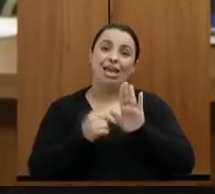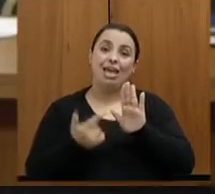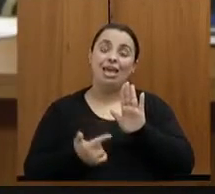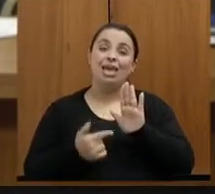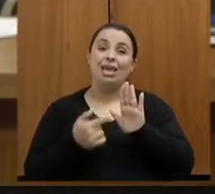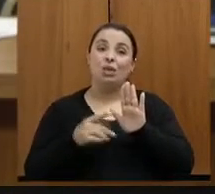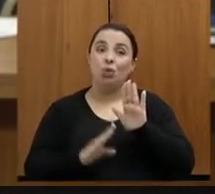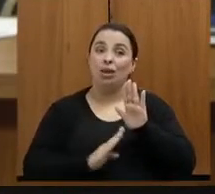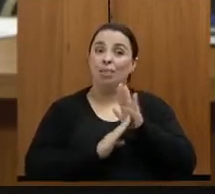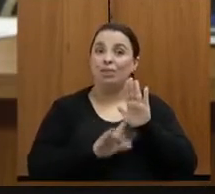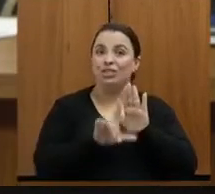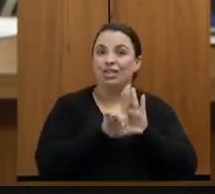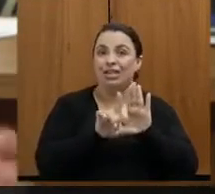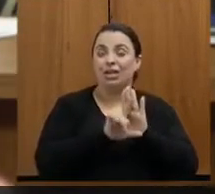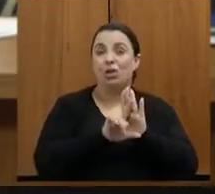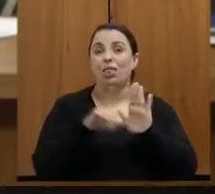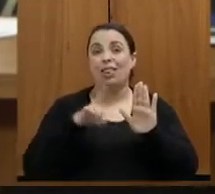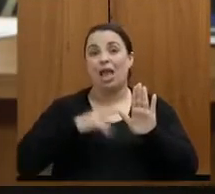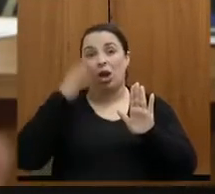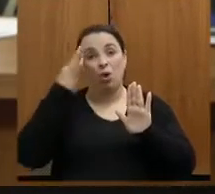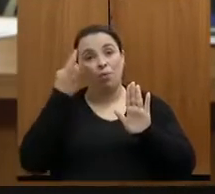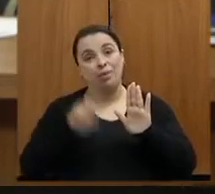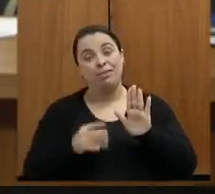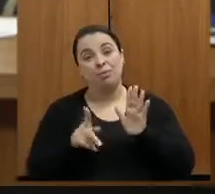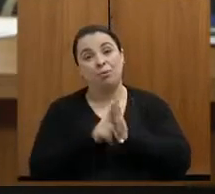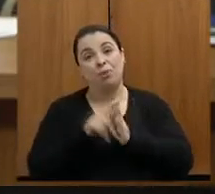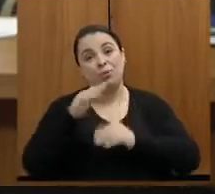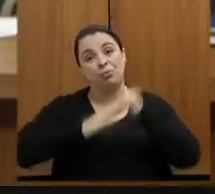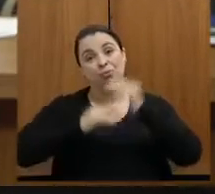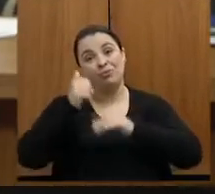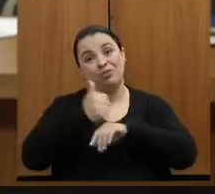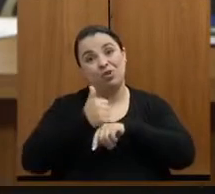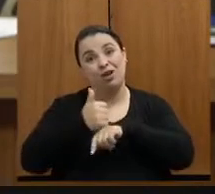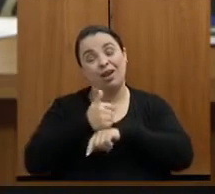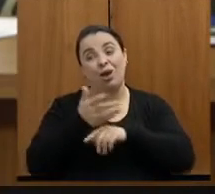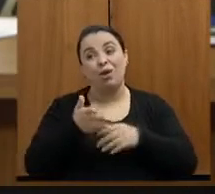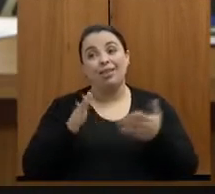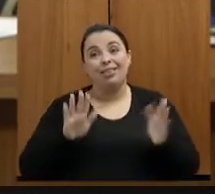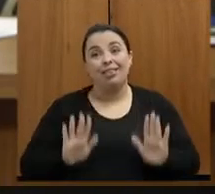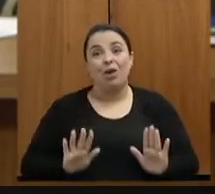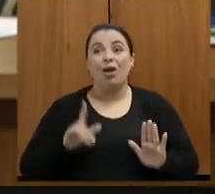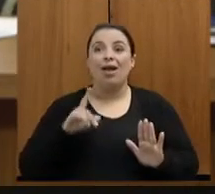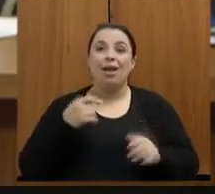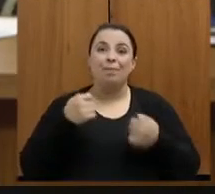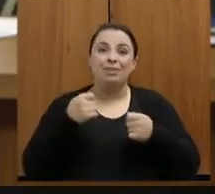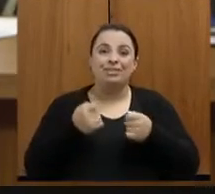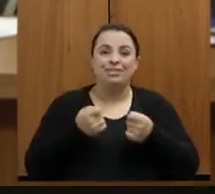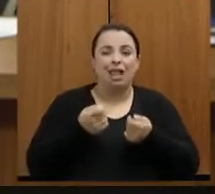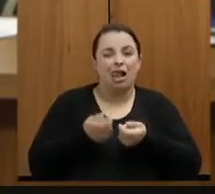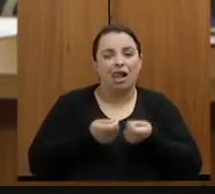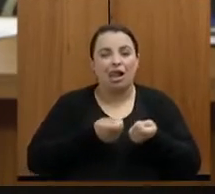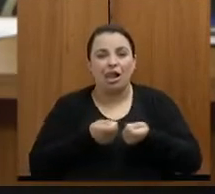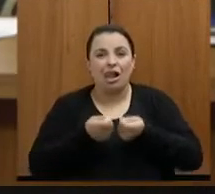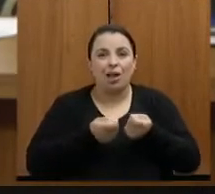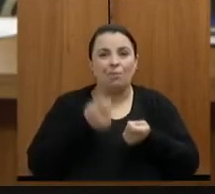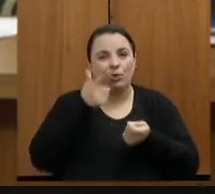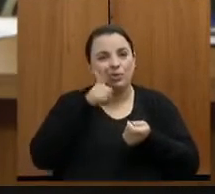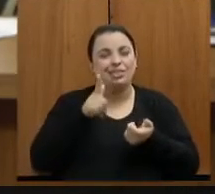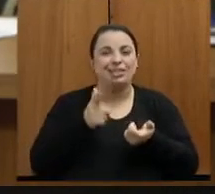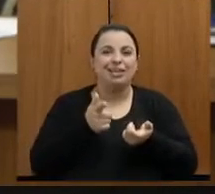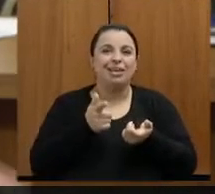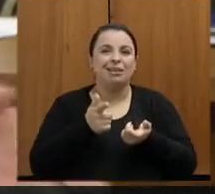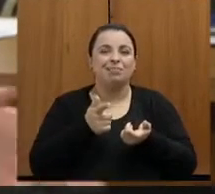entendimento que predomina no cartório. E aí é uma construção mesmo, em cada caso, para ajustar os ponteiros, mas a gente tem tido uma